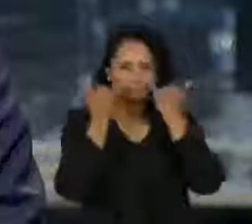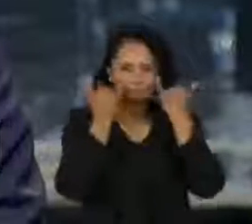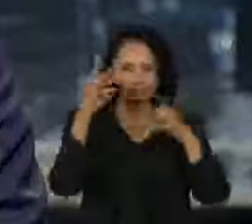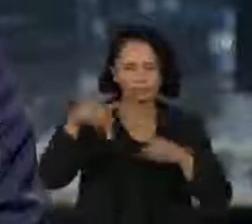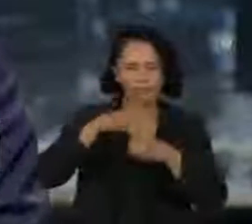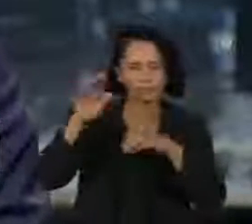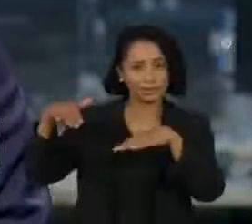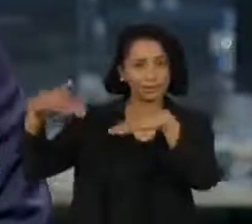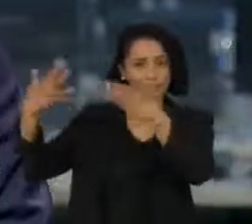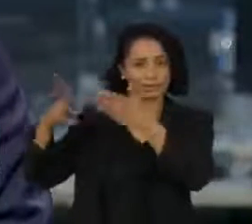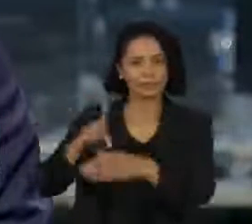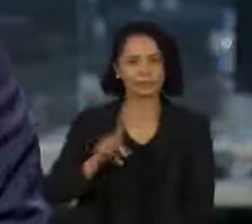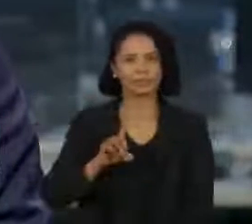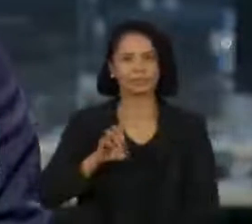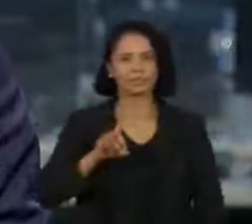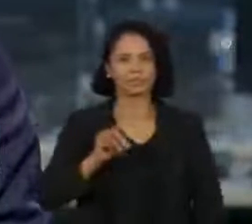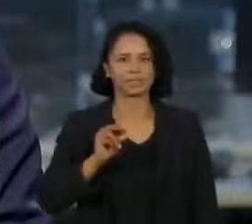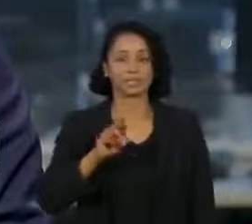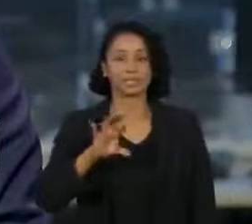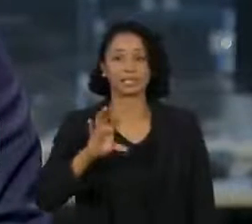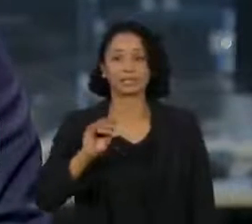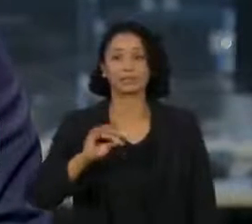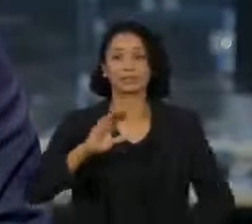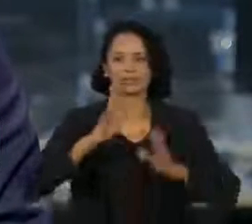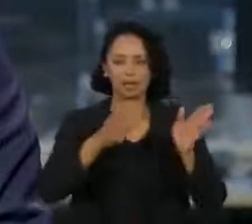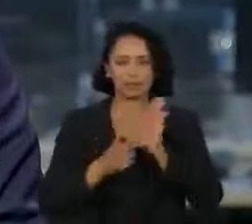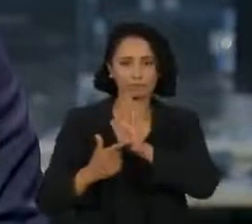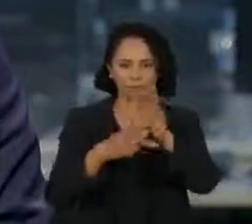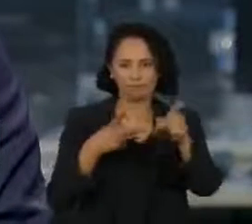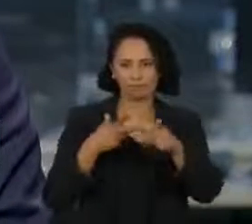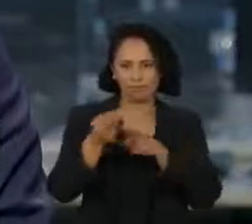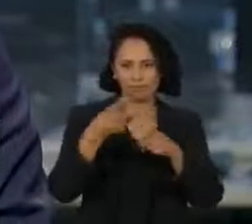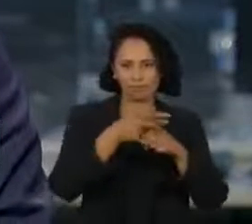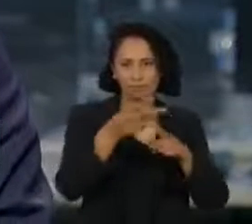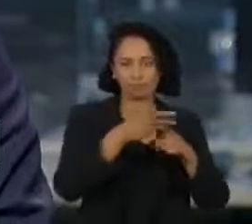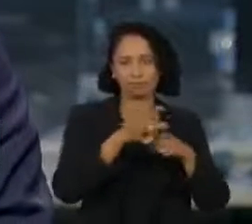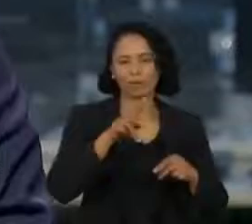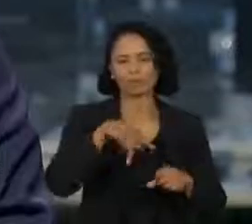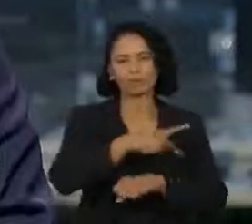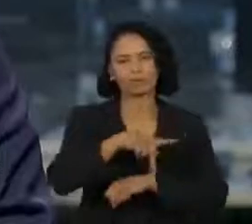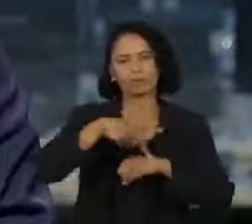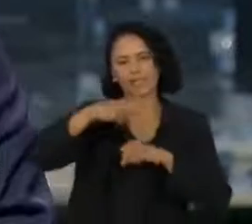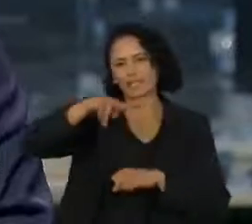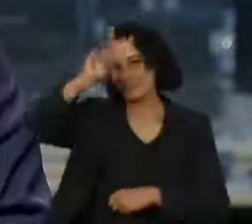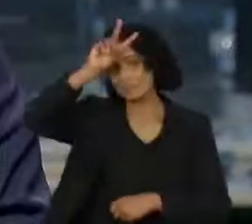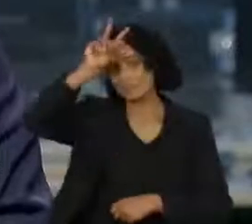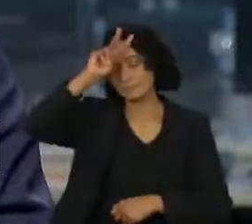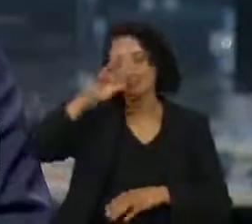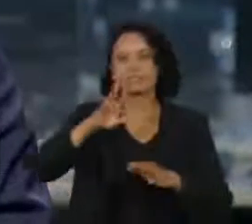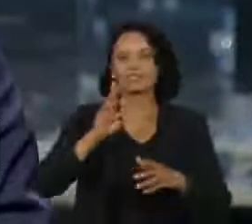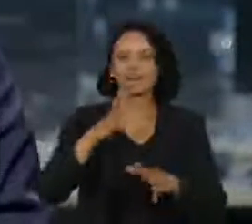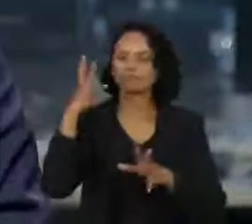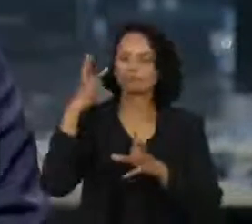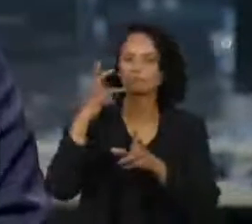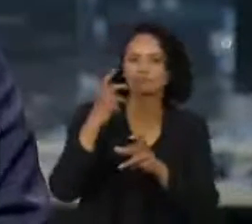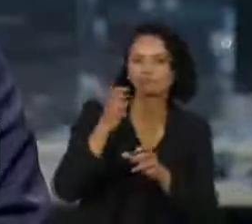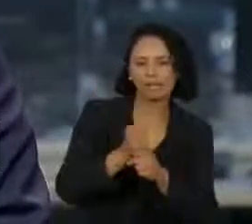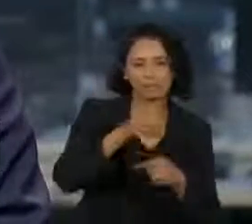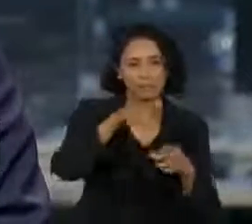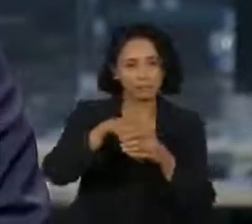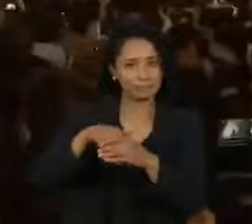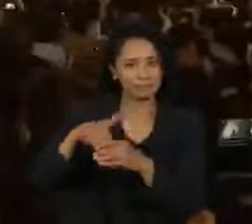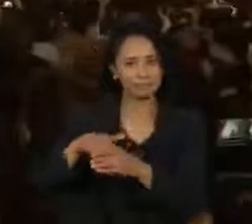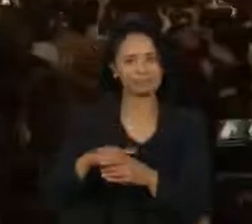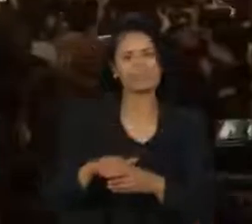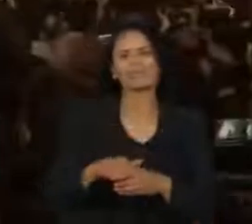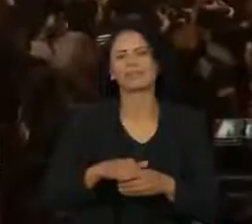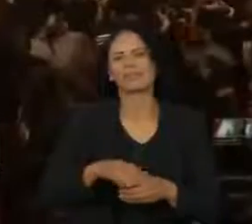o Pedro castijo foi declarado vencedor da eleição presidencial do Peru após a contagem eleitoral mais longa do país em